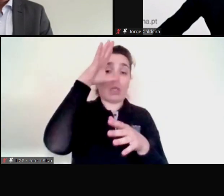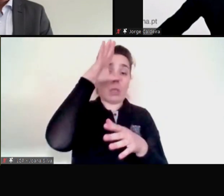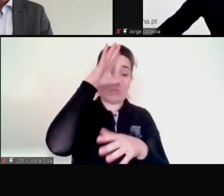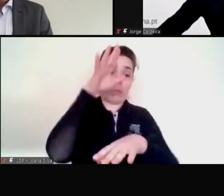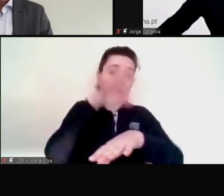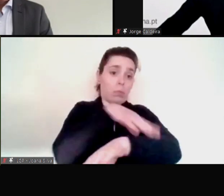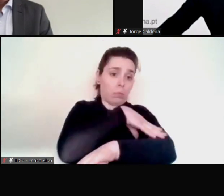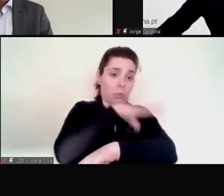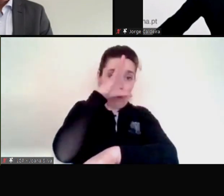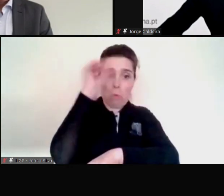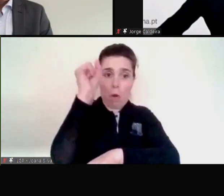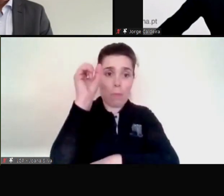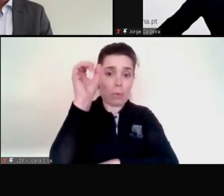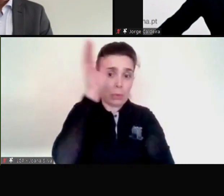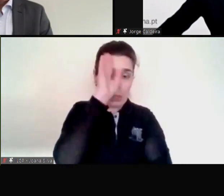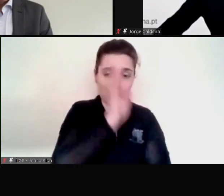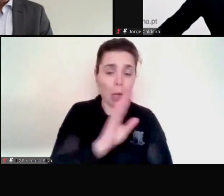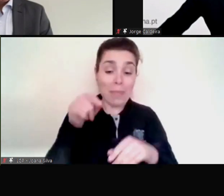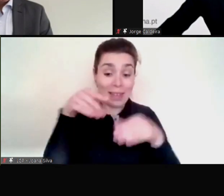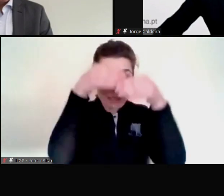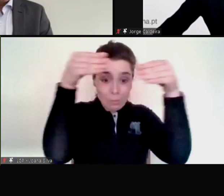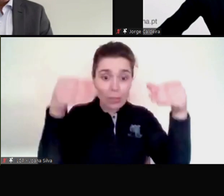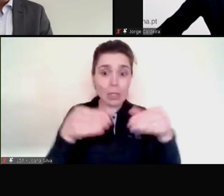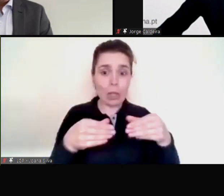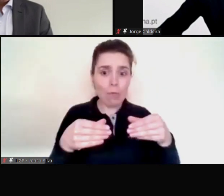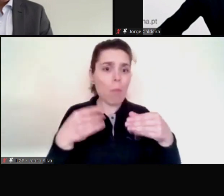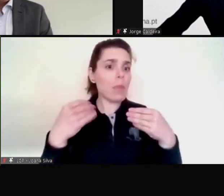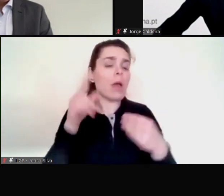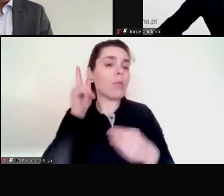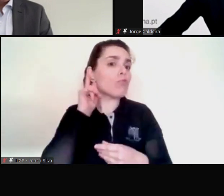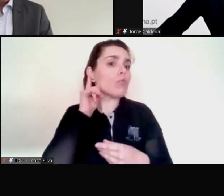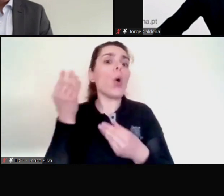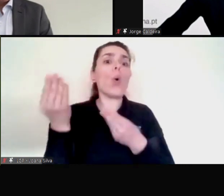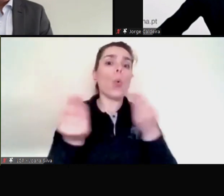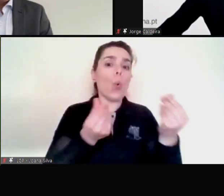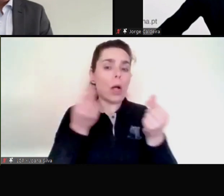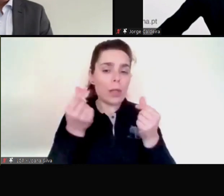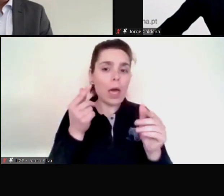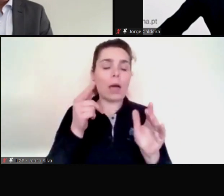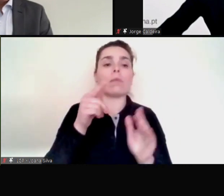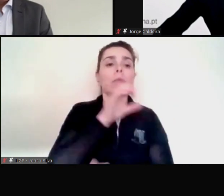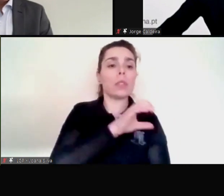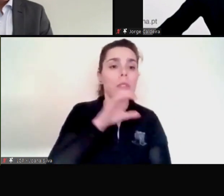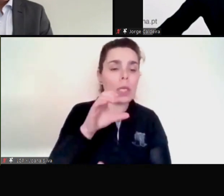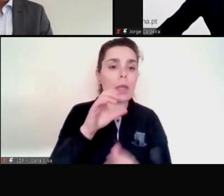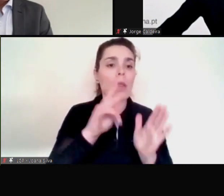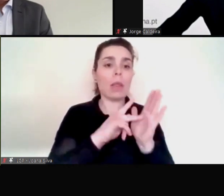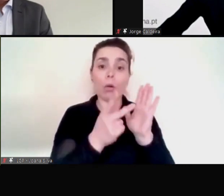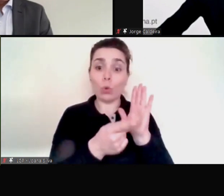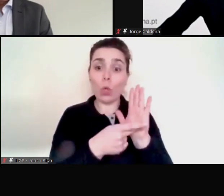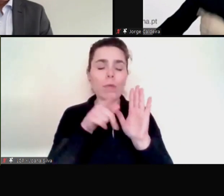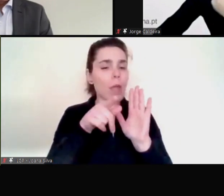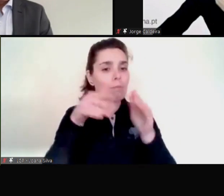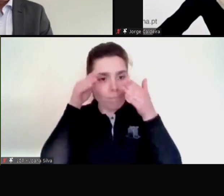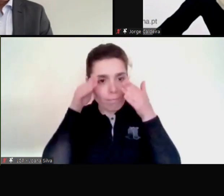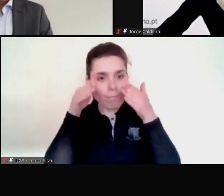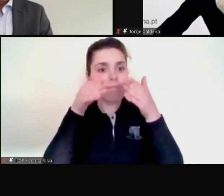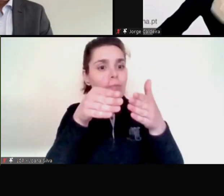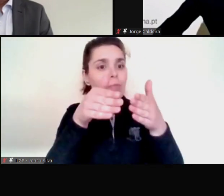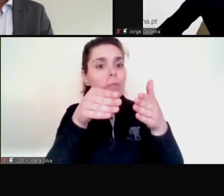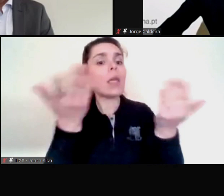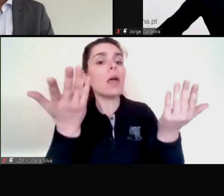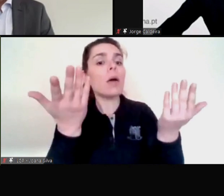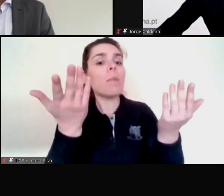só de referir que é uma plataforma que tem a chancela de qualidade da Fundação para a Ciência e Tecnologia e que está vocacionada especificamente